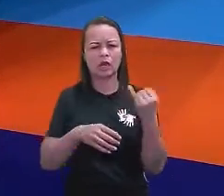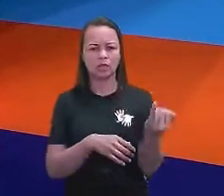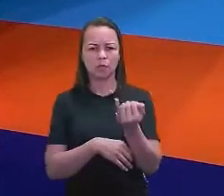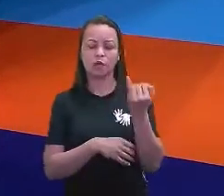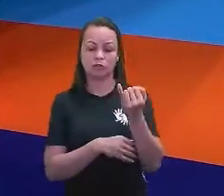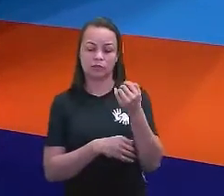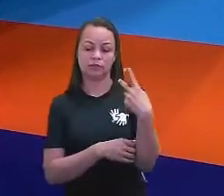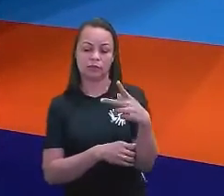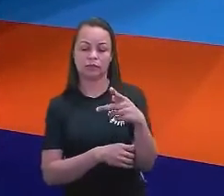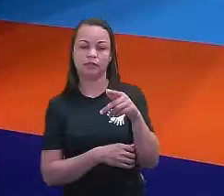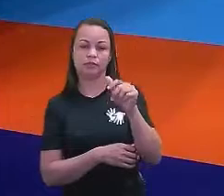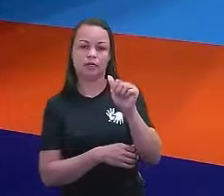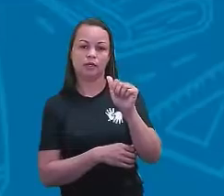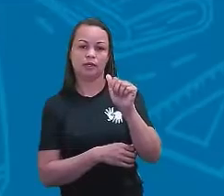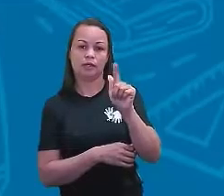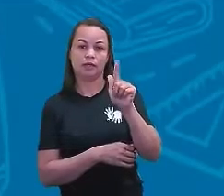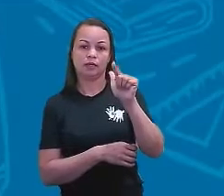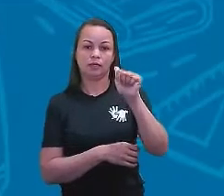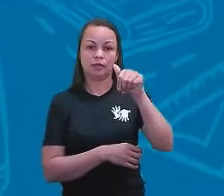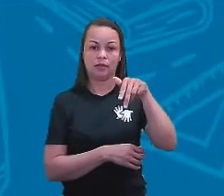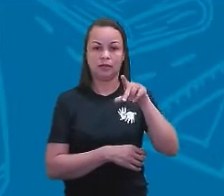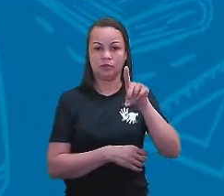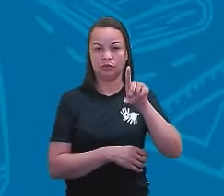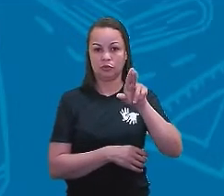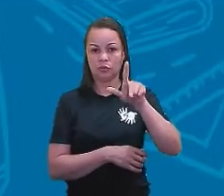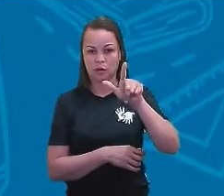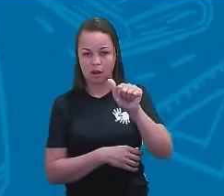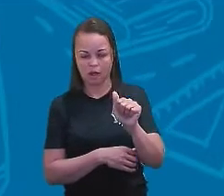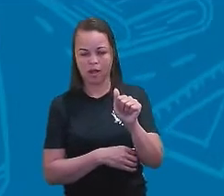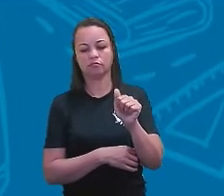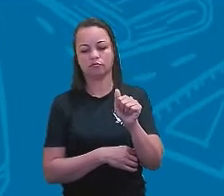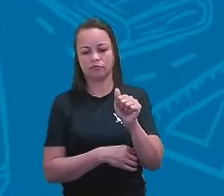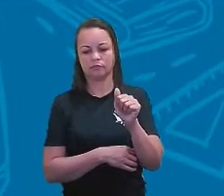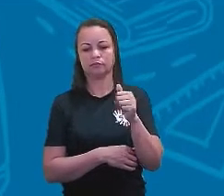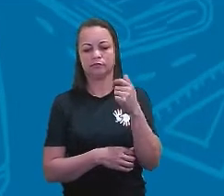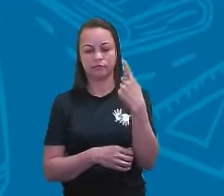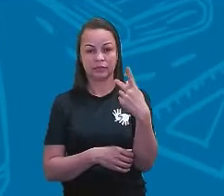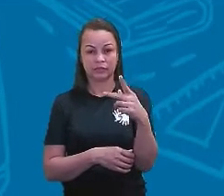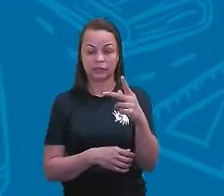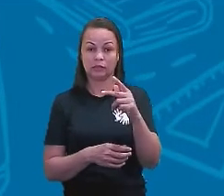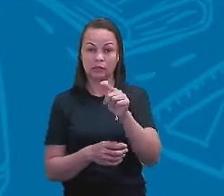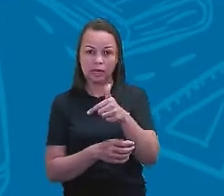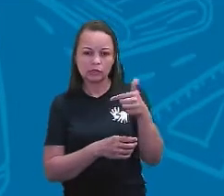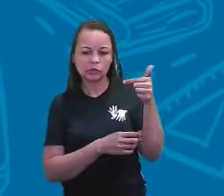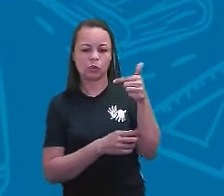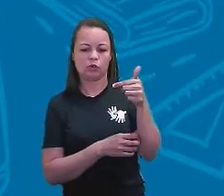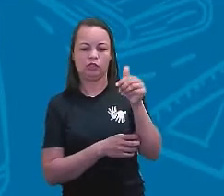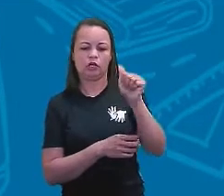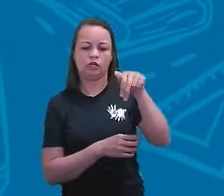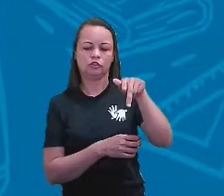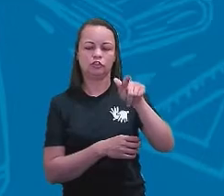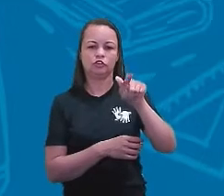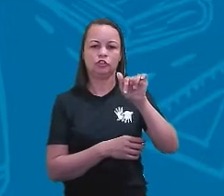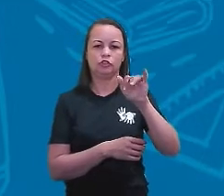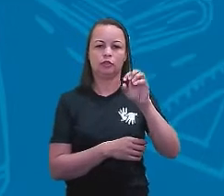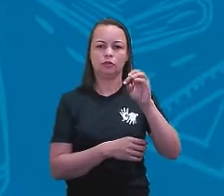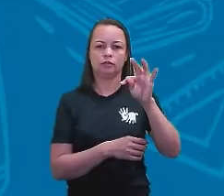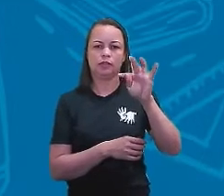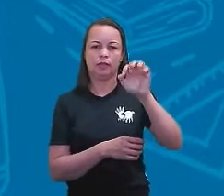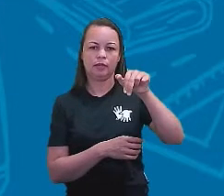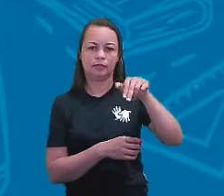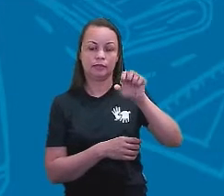glândulas. Por quê? Claro, elas têm várias funções, mas uma delas, com a ação da angiotensina 2, vai liberar a aldosterona, que